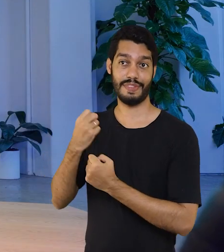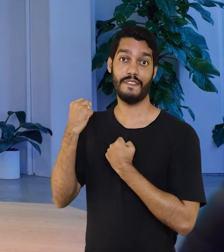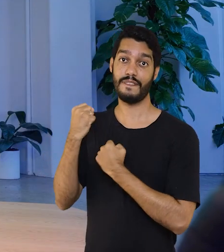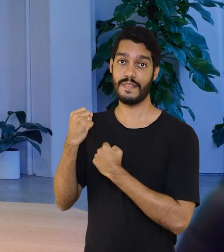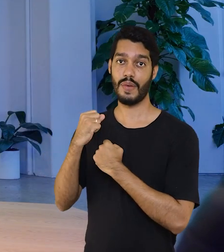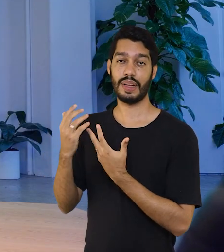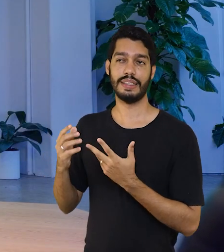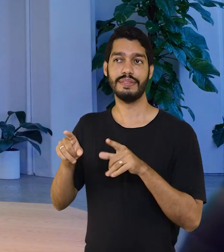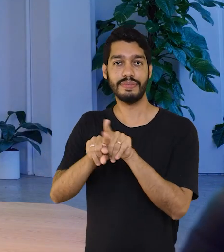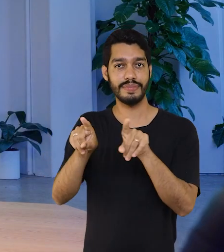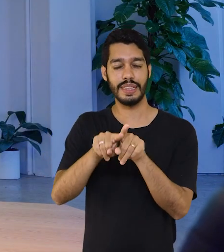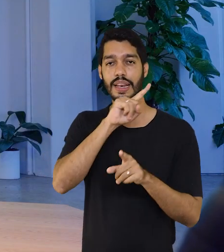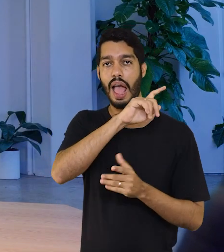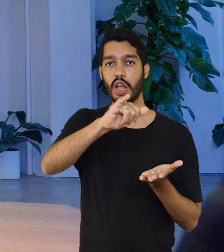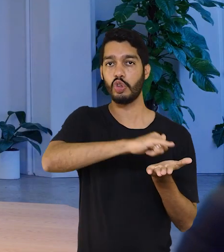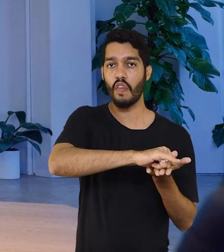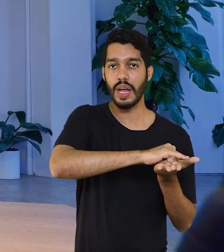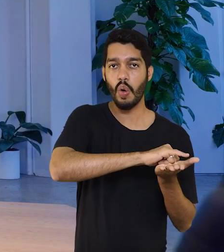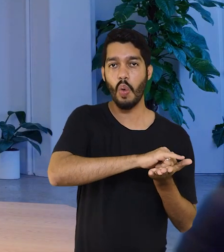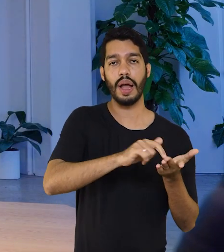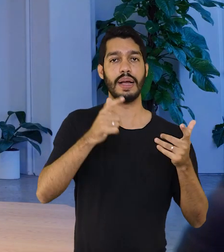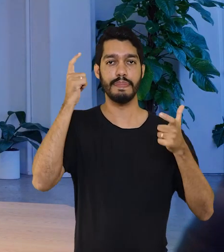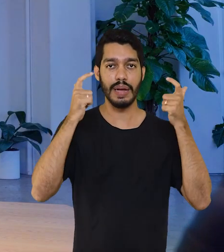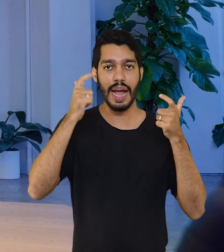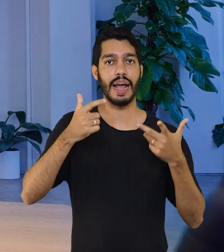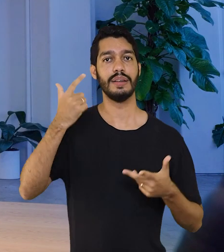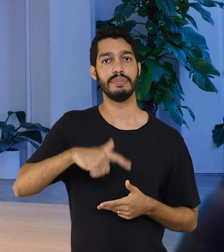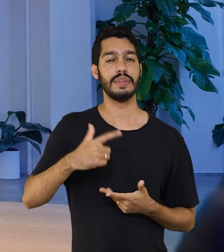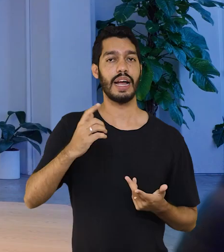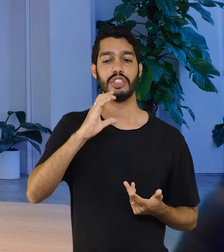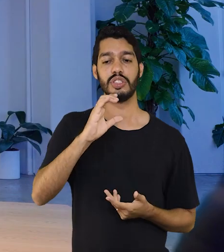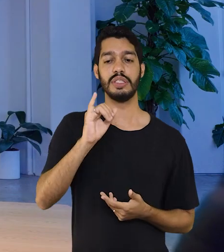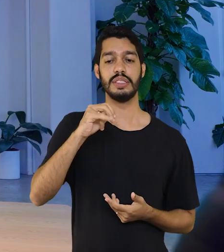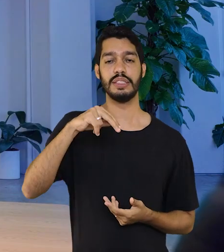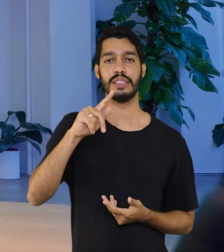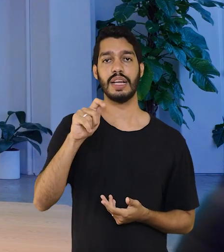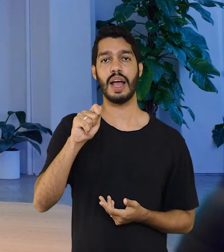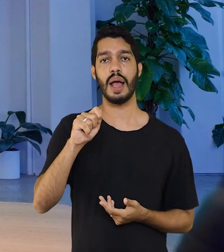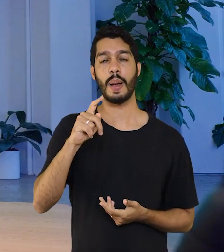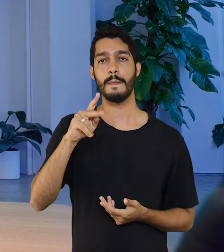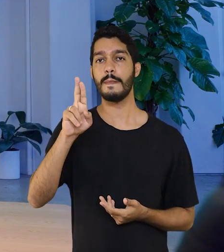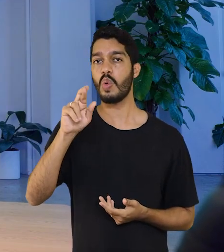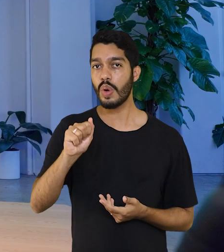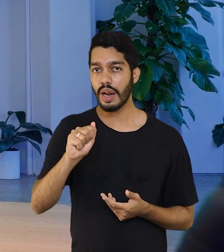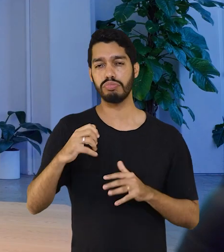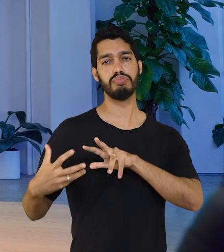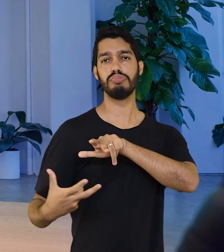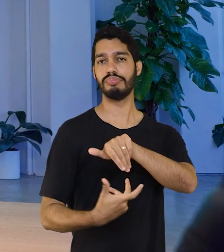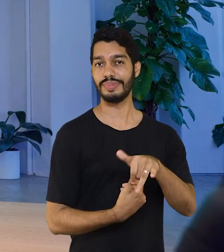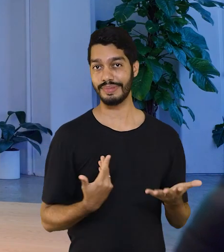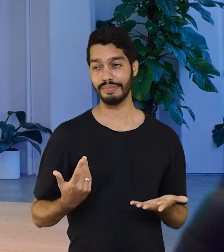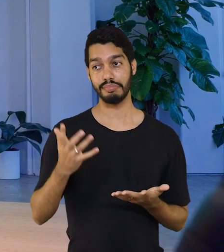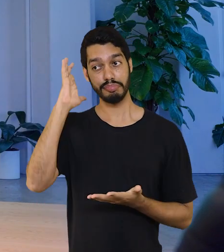gente tem um time em Nova York, tem um time no México, tem gente em Singapura, tem gente espalhada pelo mundo.